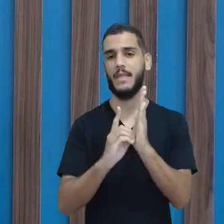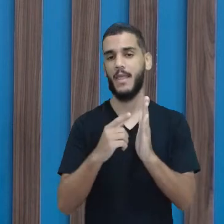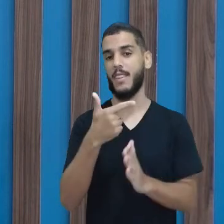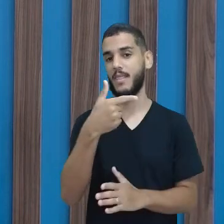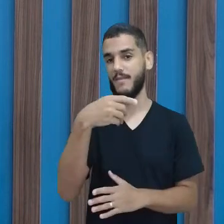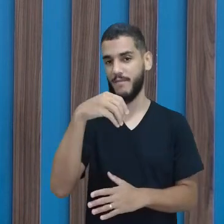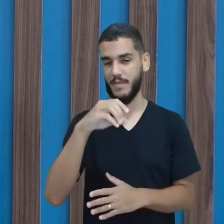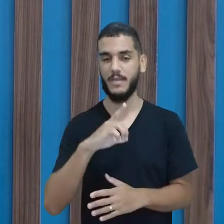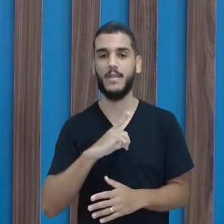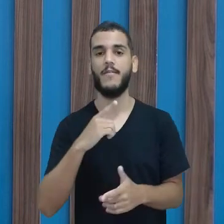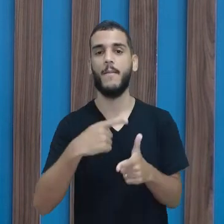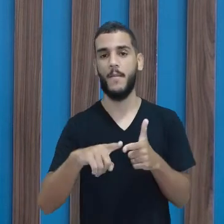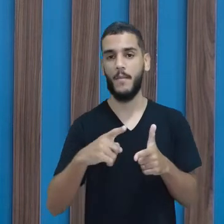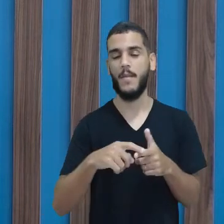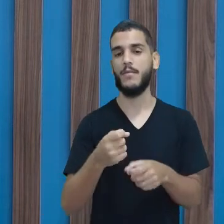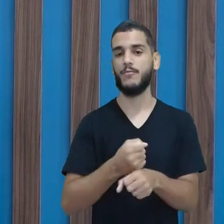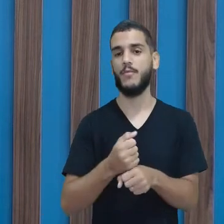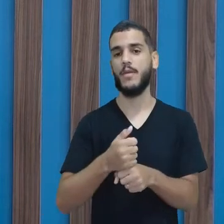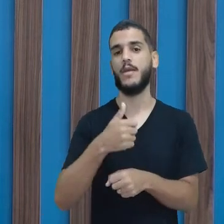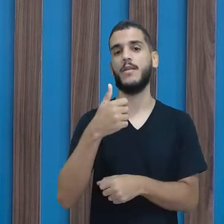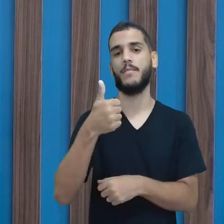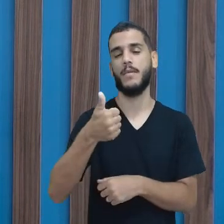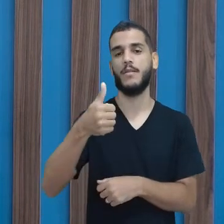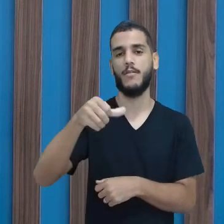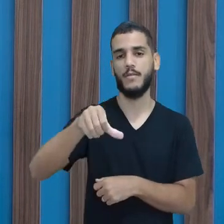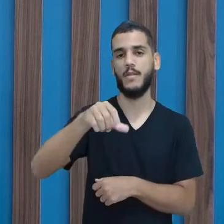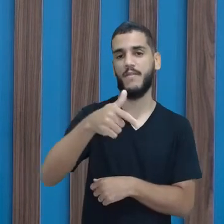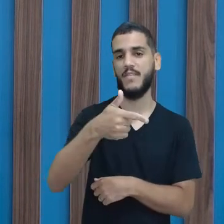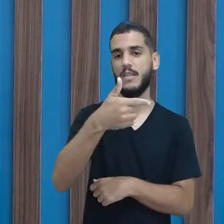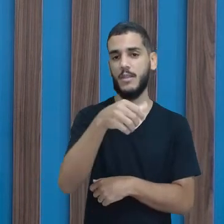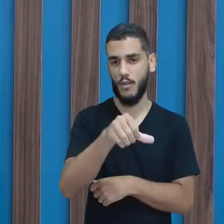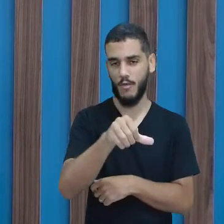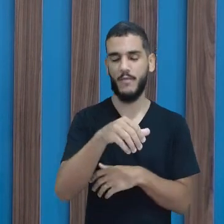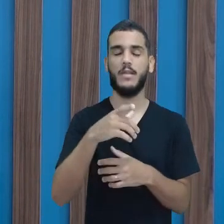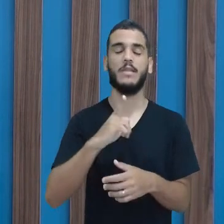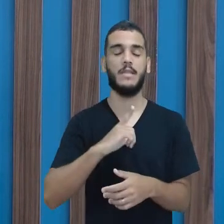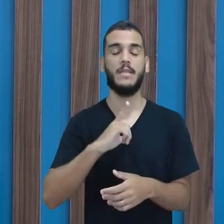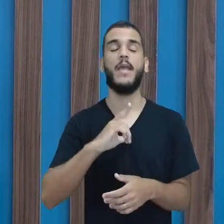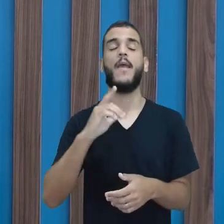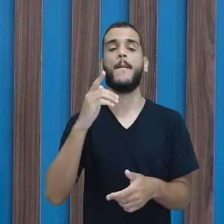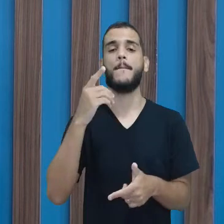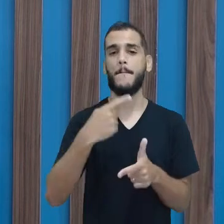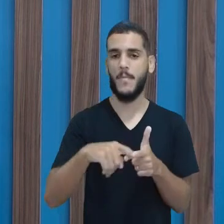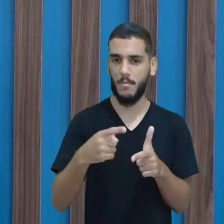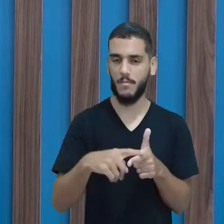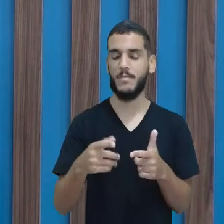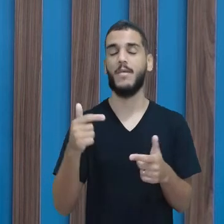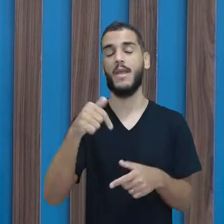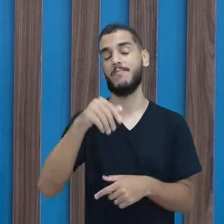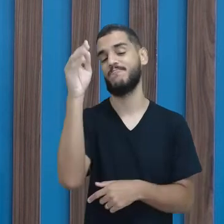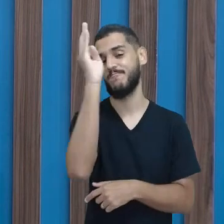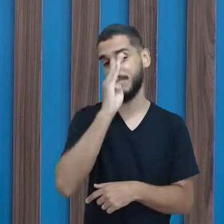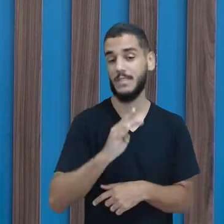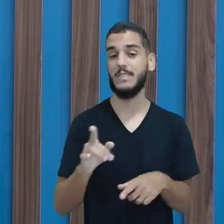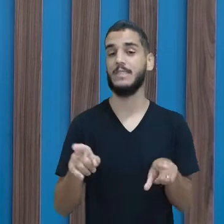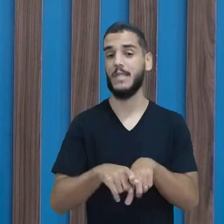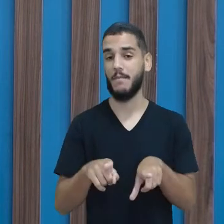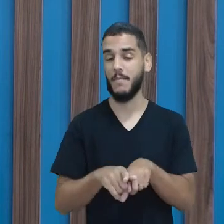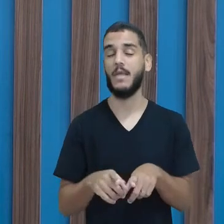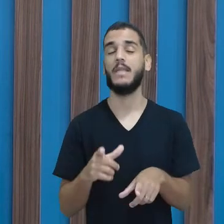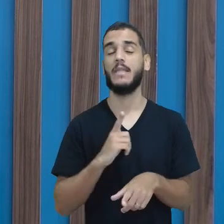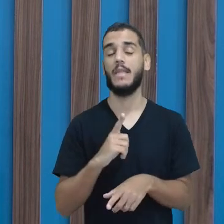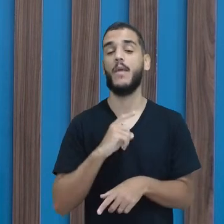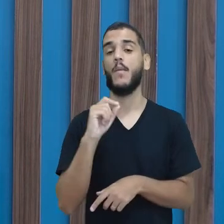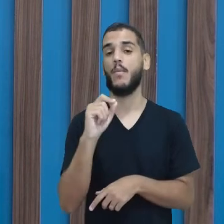aí. Exatamente. E aí dentro desse processo da crise de 29, o nosso Brasil também passou por esses